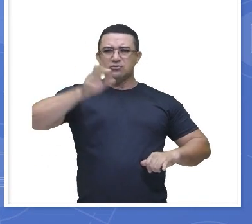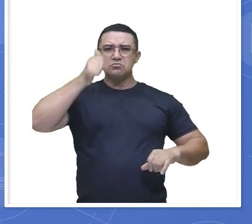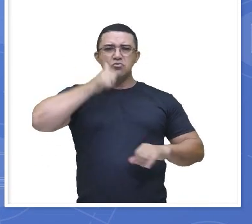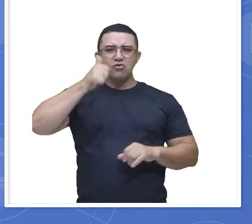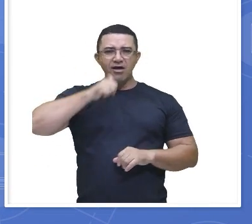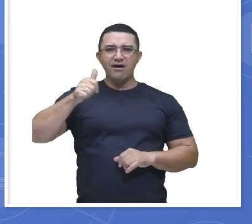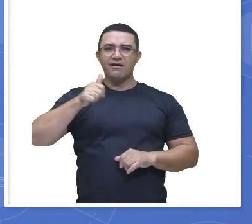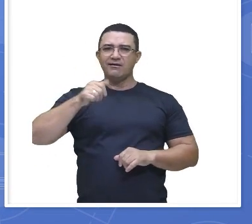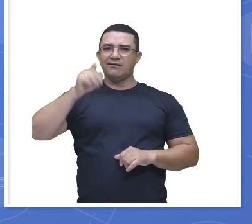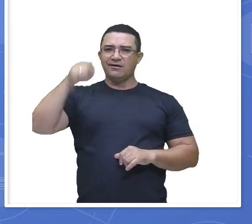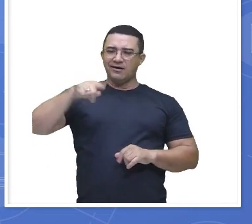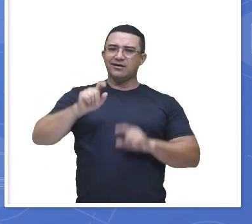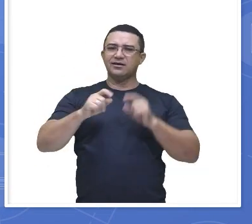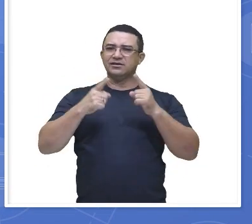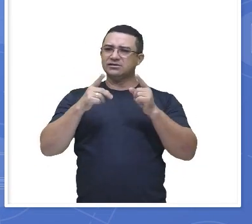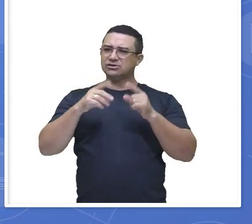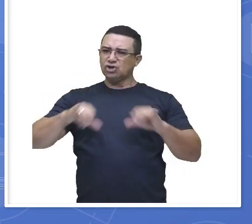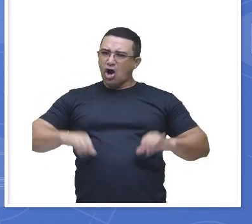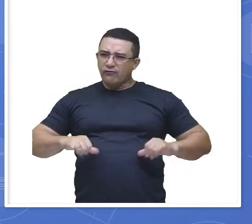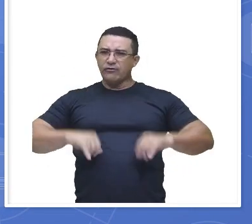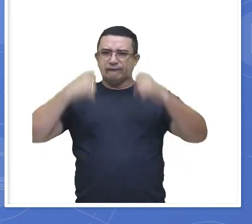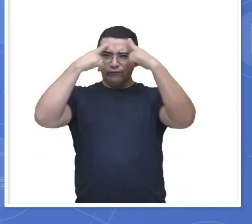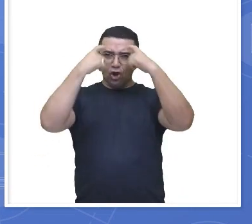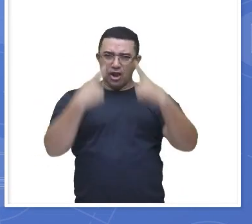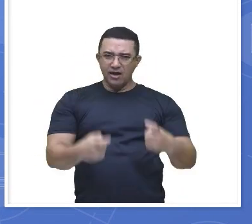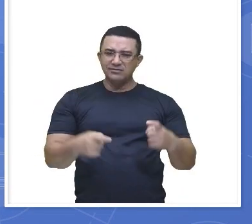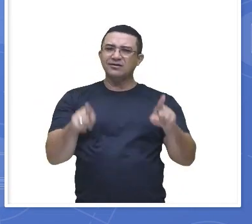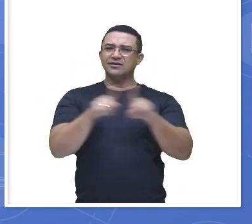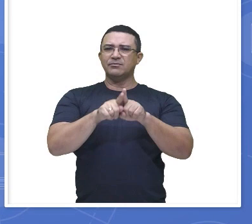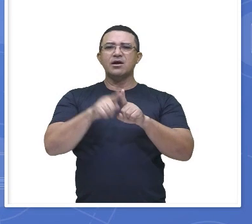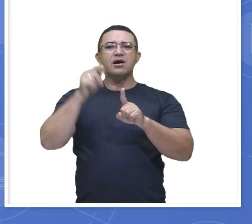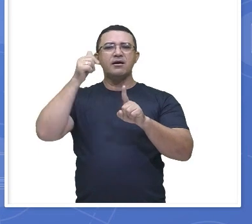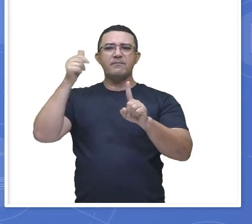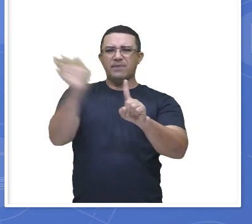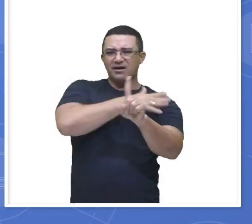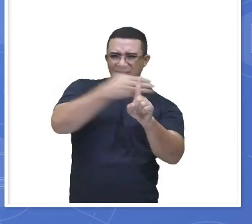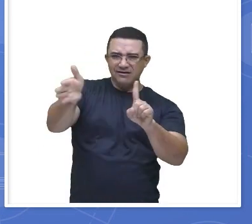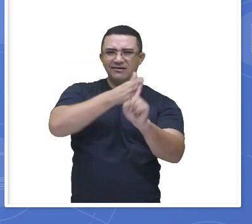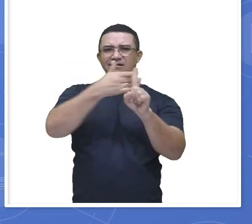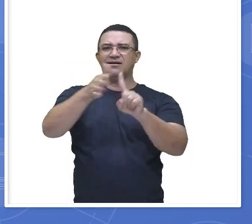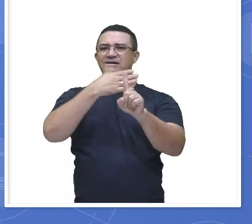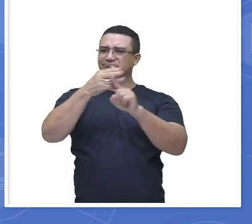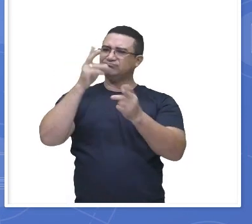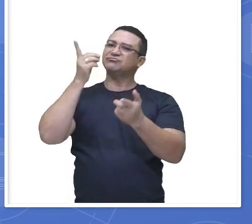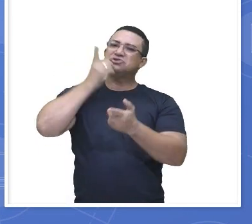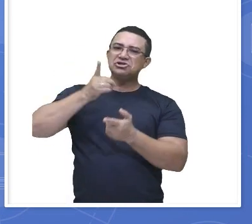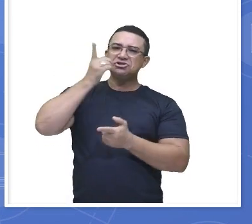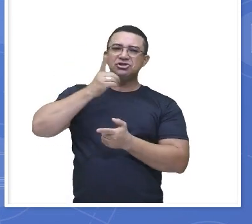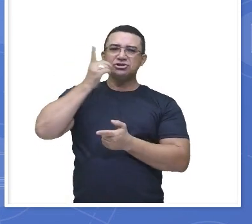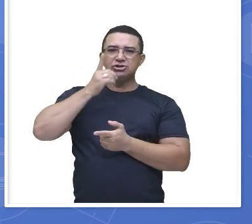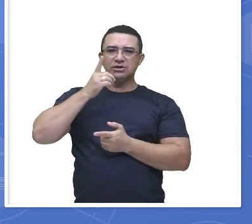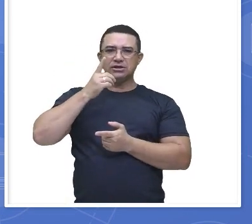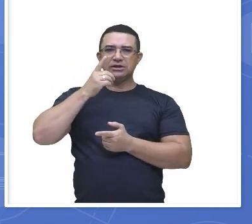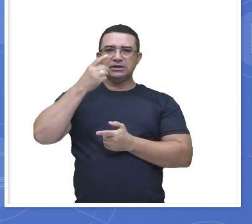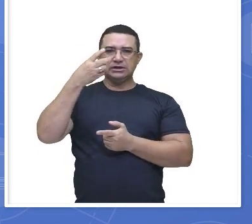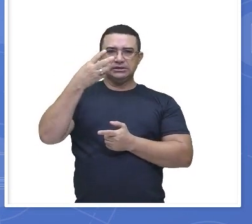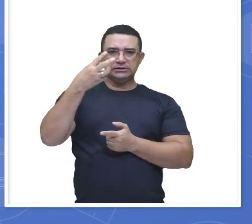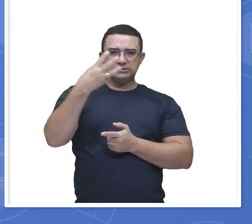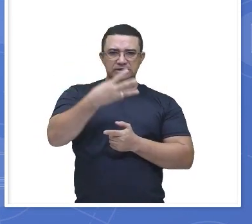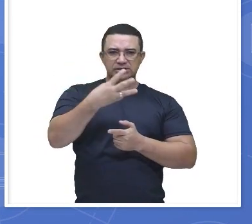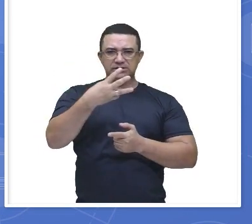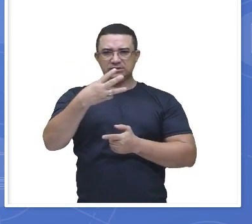em situação de violência sofrem agressões diariamente. Para 35%, a agressão é